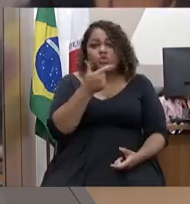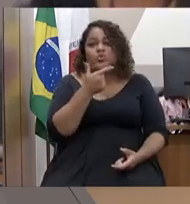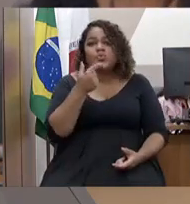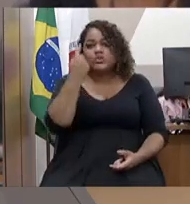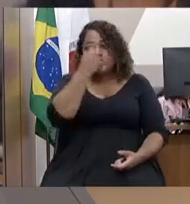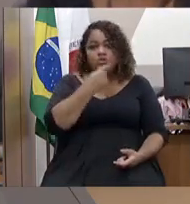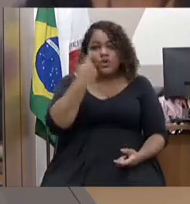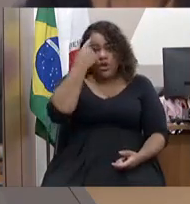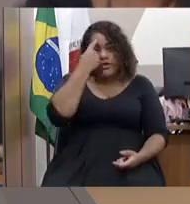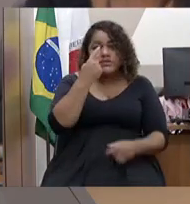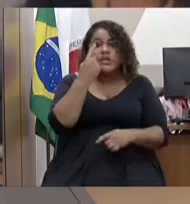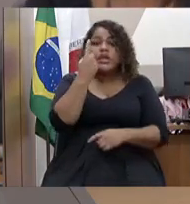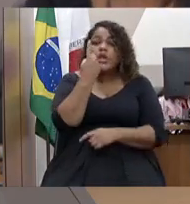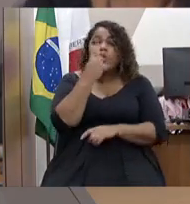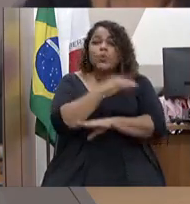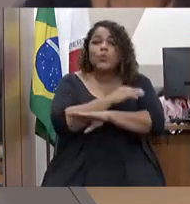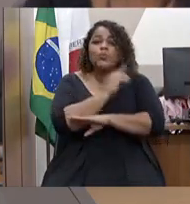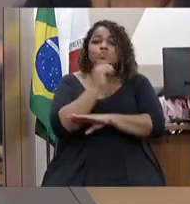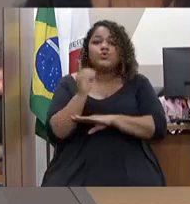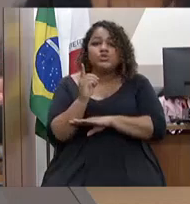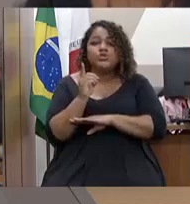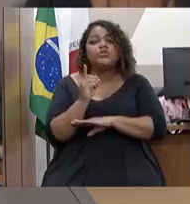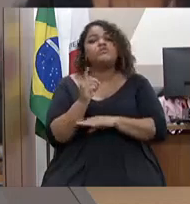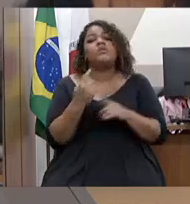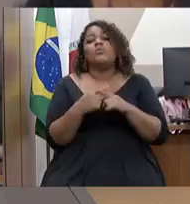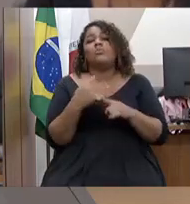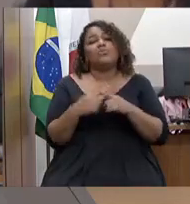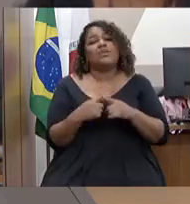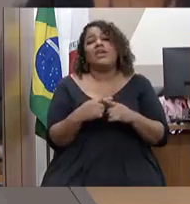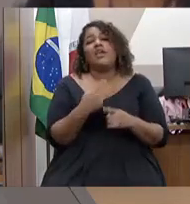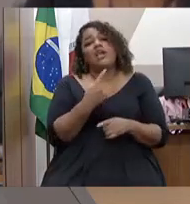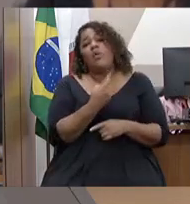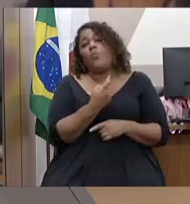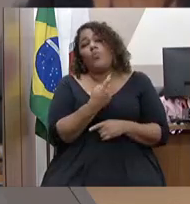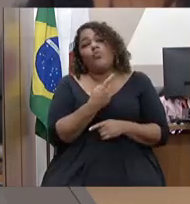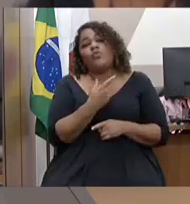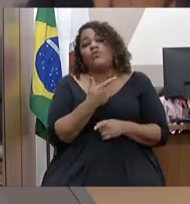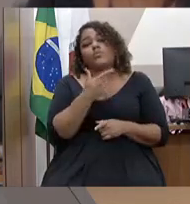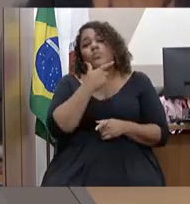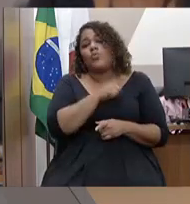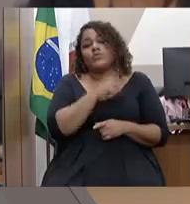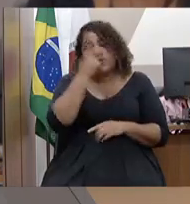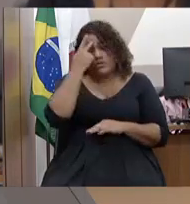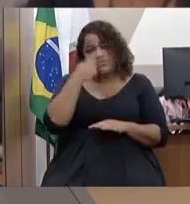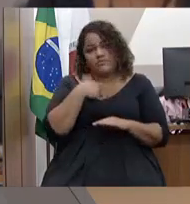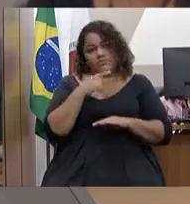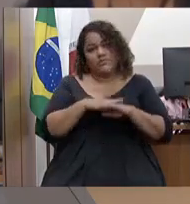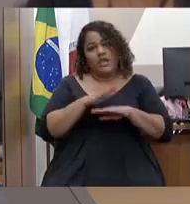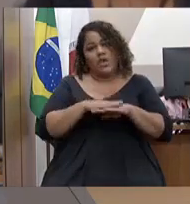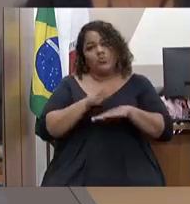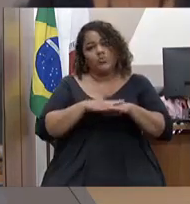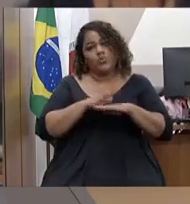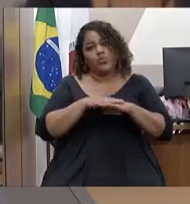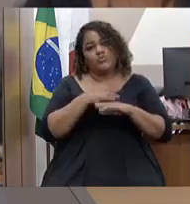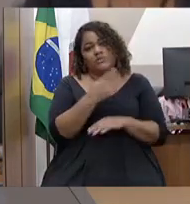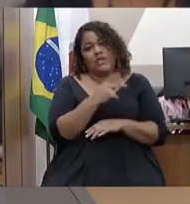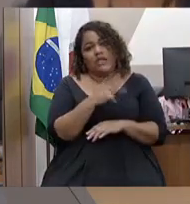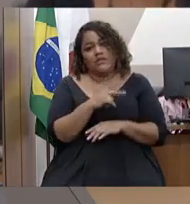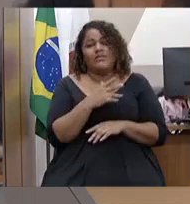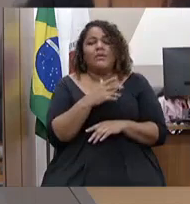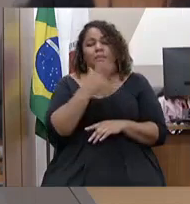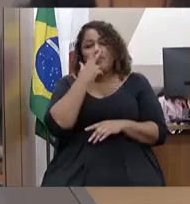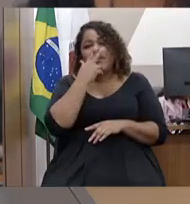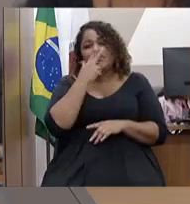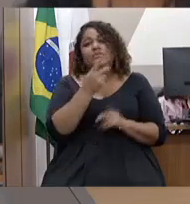cuidar para cuidar da vida dele é dirigir né como autônomo como se ele fosse autônomo como se ele tivesse controle sobre